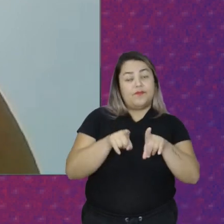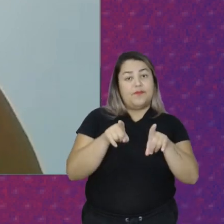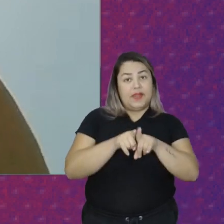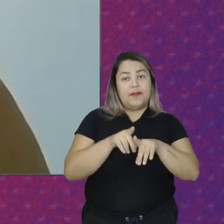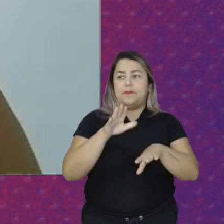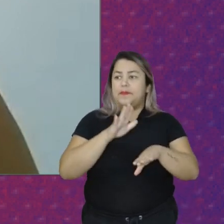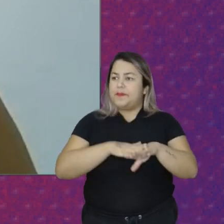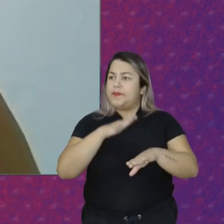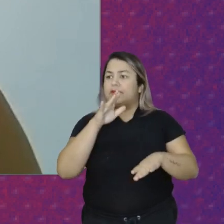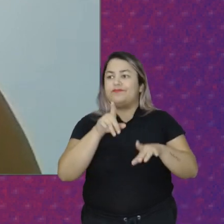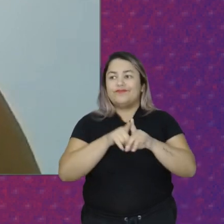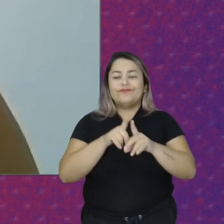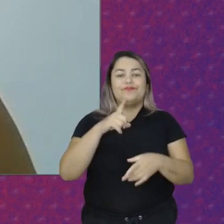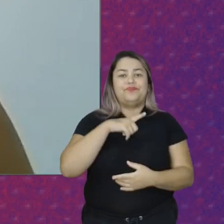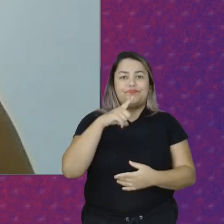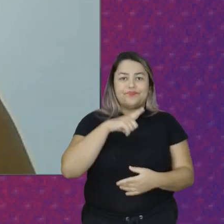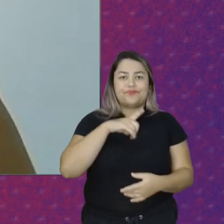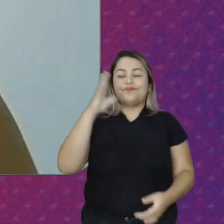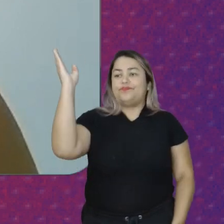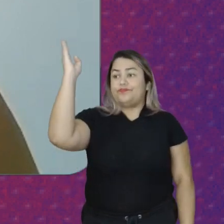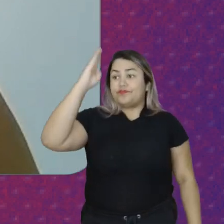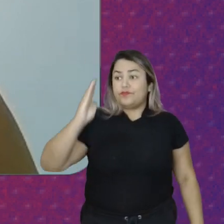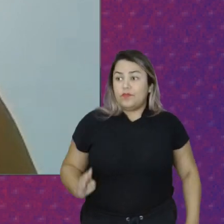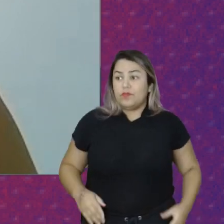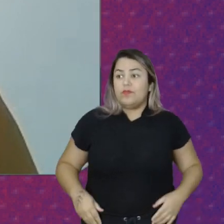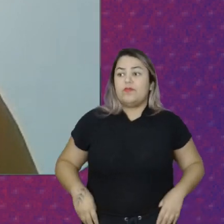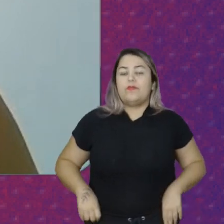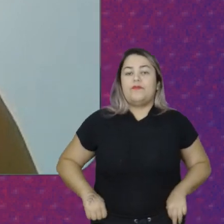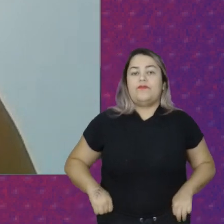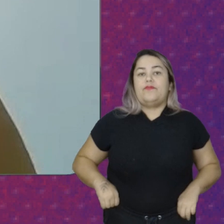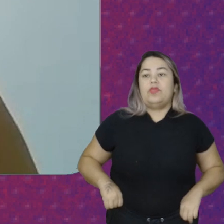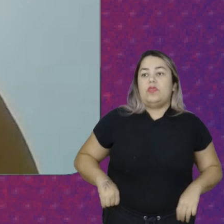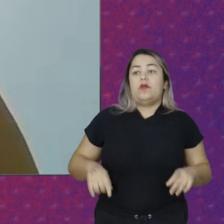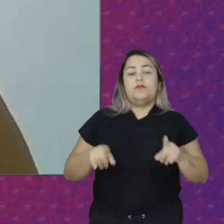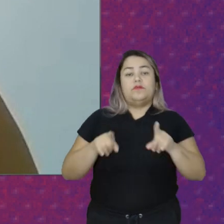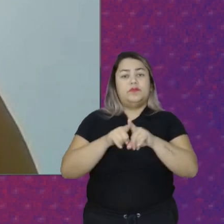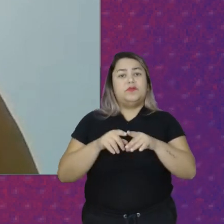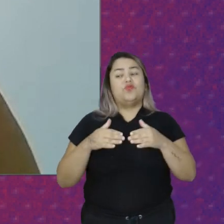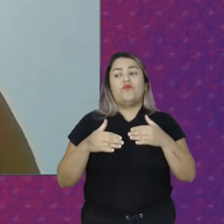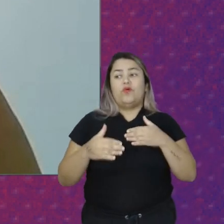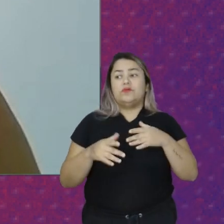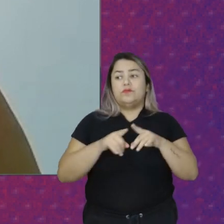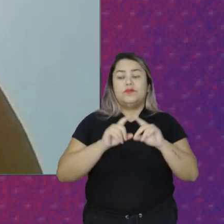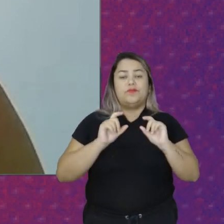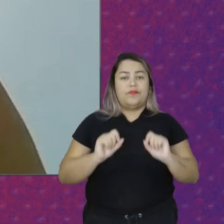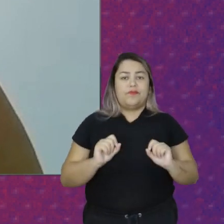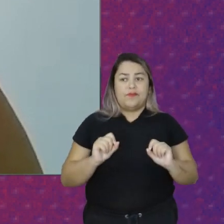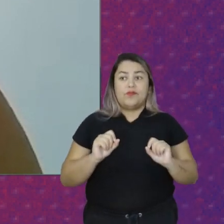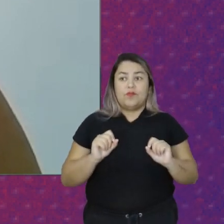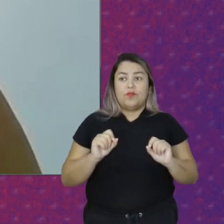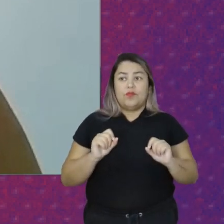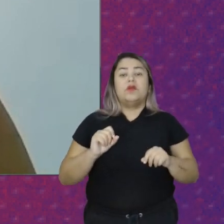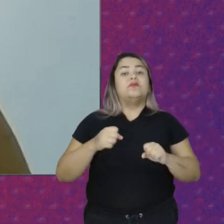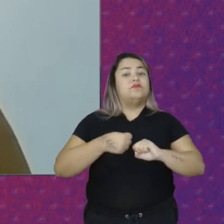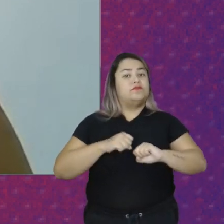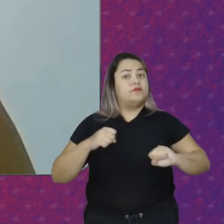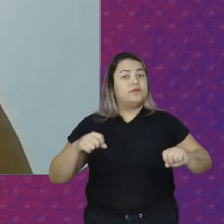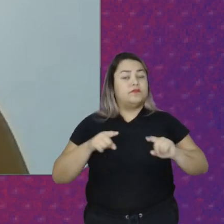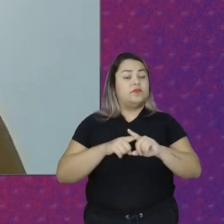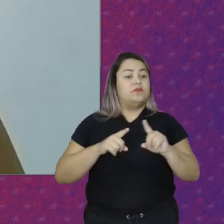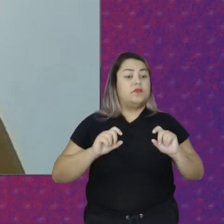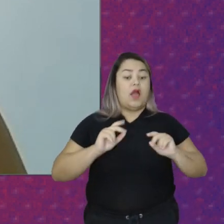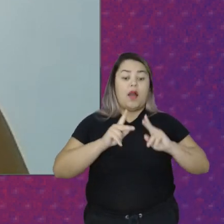mais perverso que a gente tem, que é o brasileiro, que deixa de fora dos meios de produção grande parte da